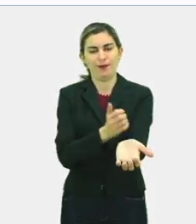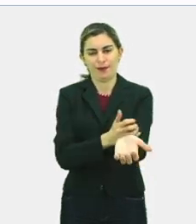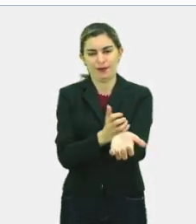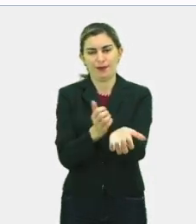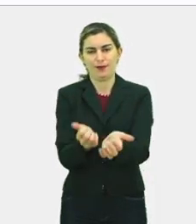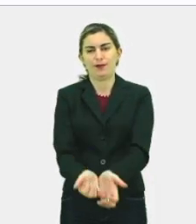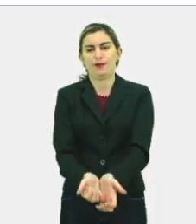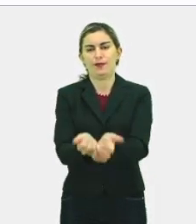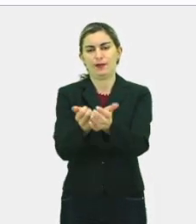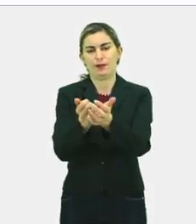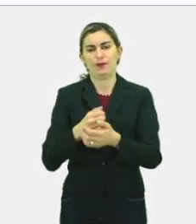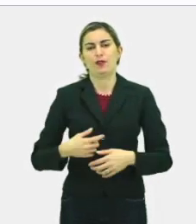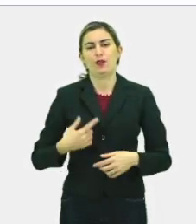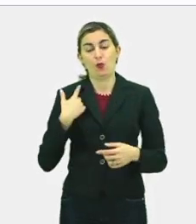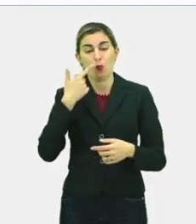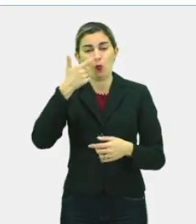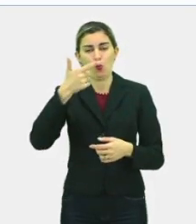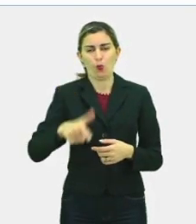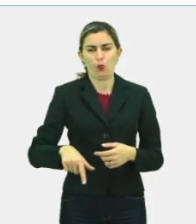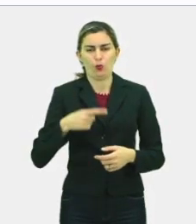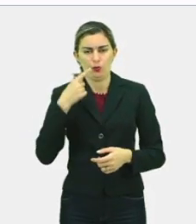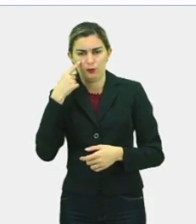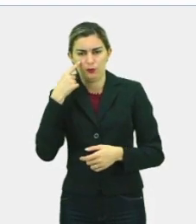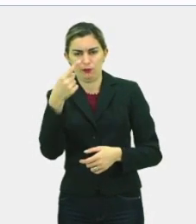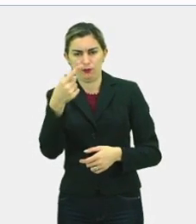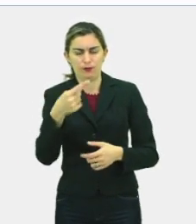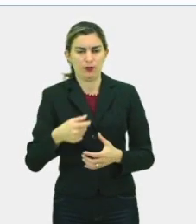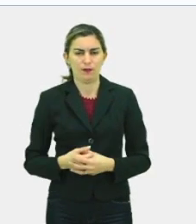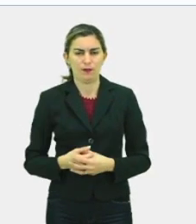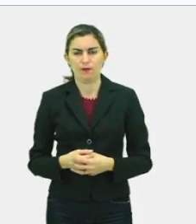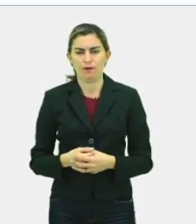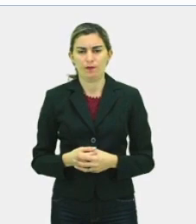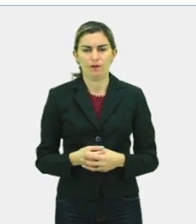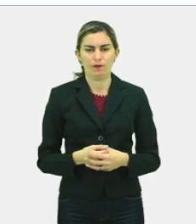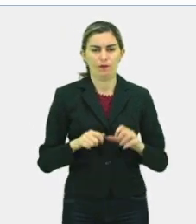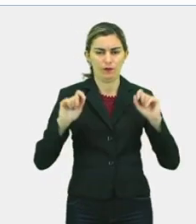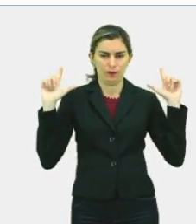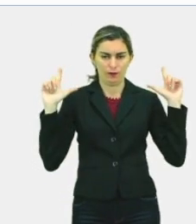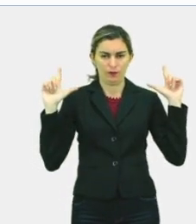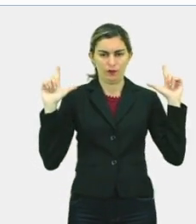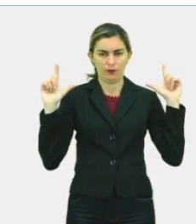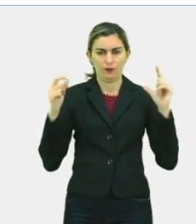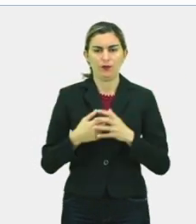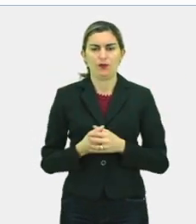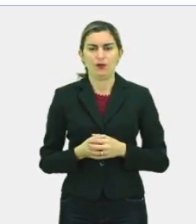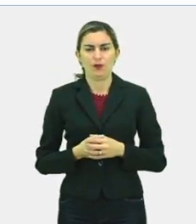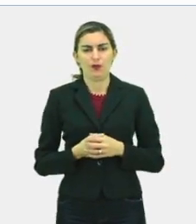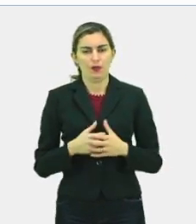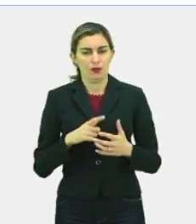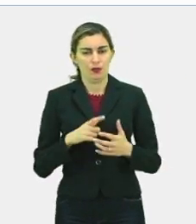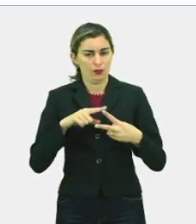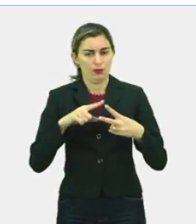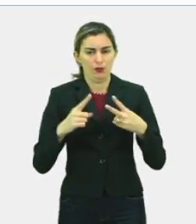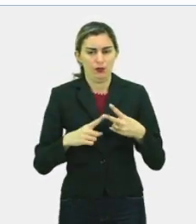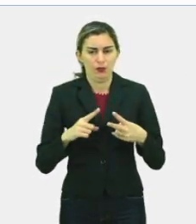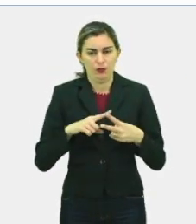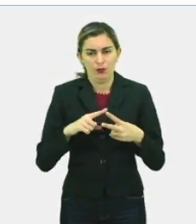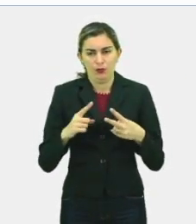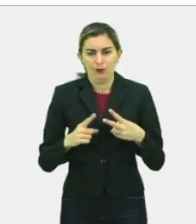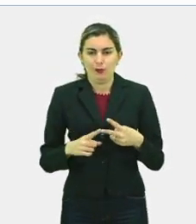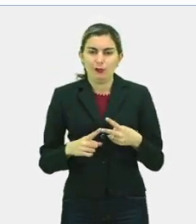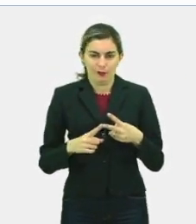antebraço, Próximo fundamento básico, observa na tela. Na realidade, eu tenho